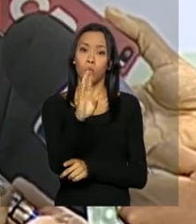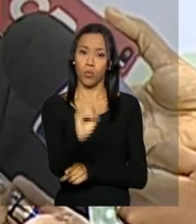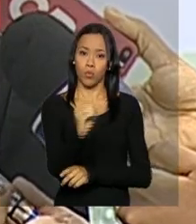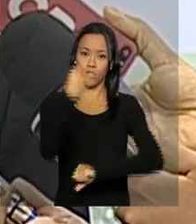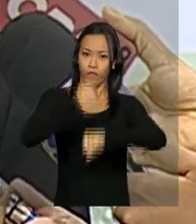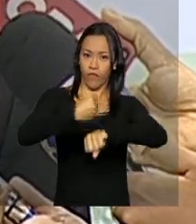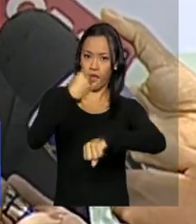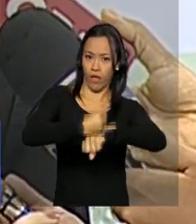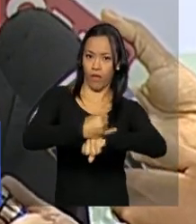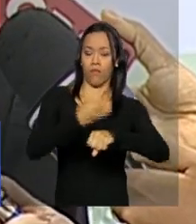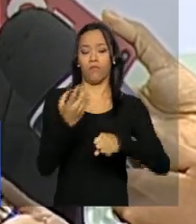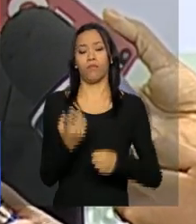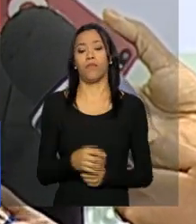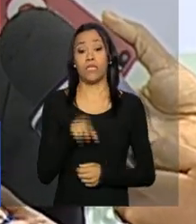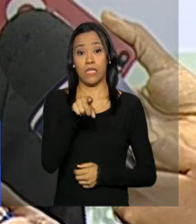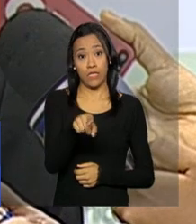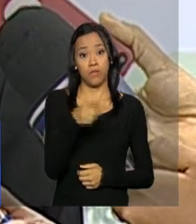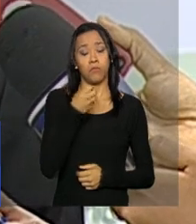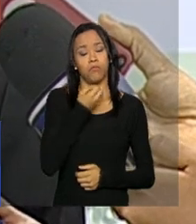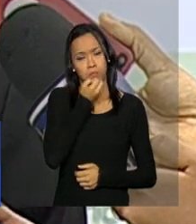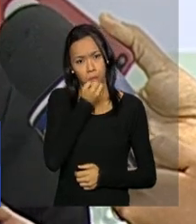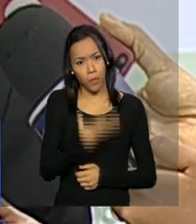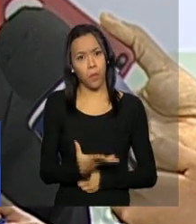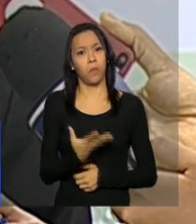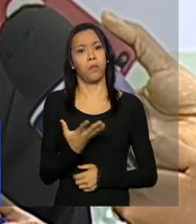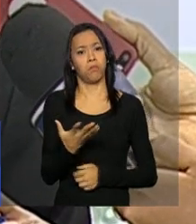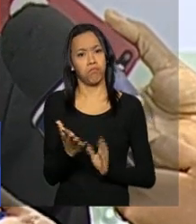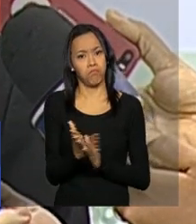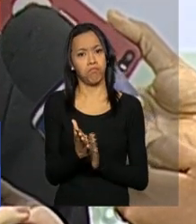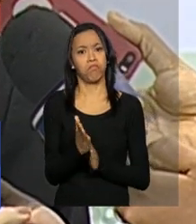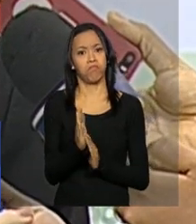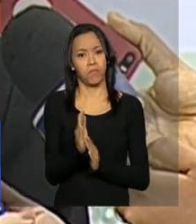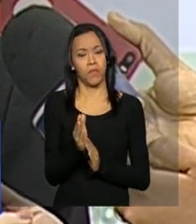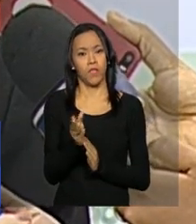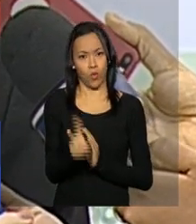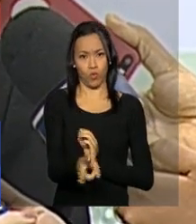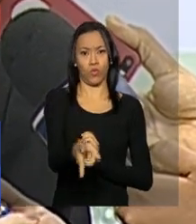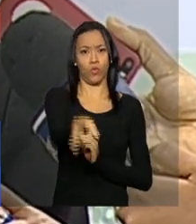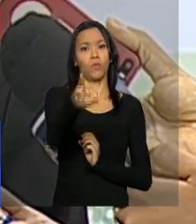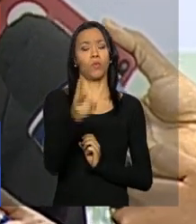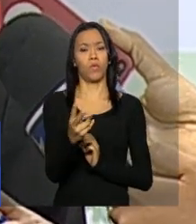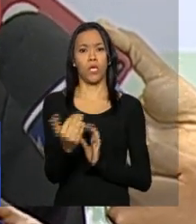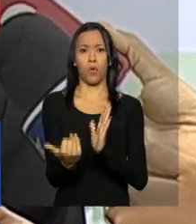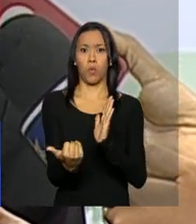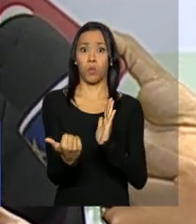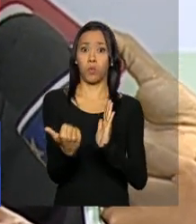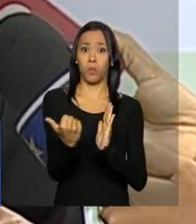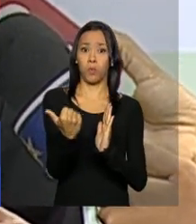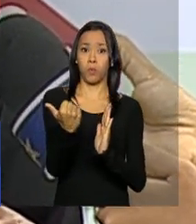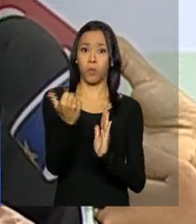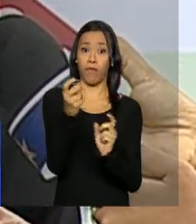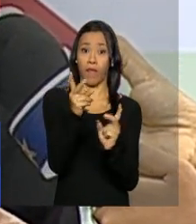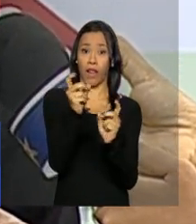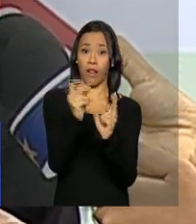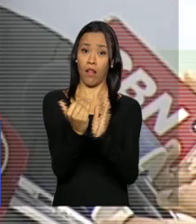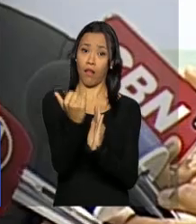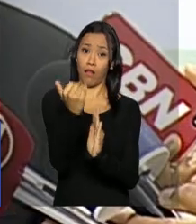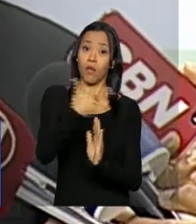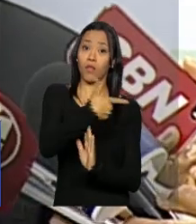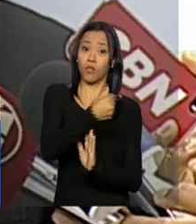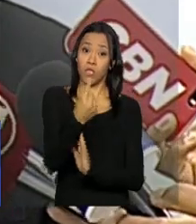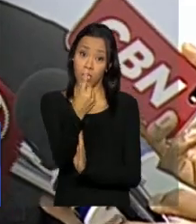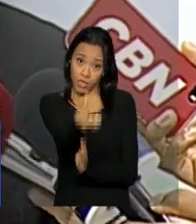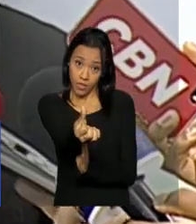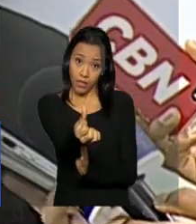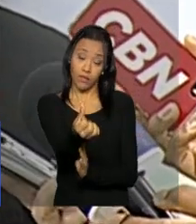um resultado bem significativo e Esperamos que se manha pro ano e tenhamos um crescimento da exportação para 2016 o